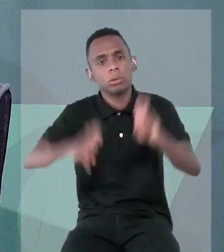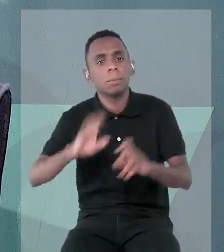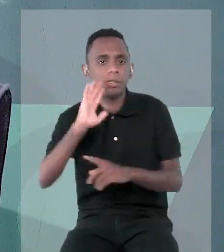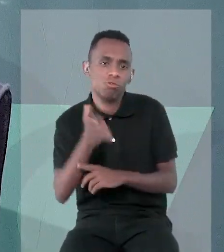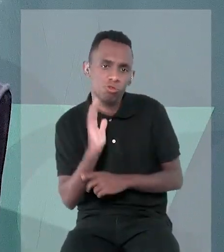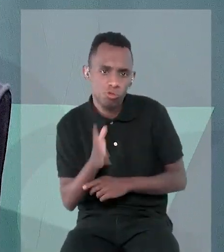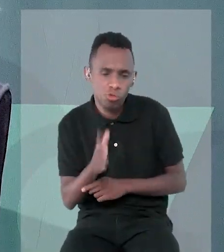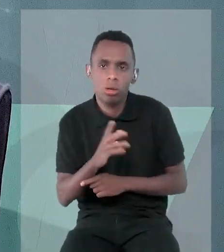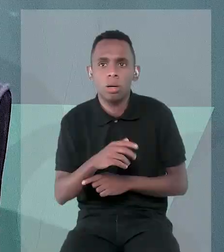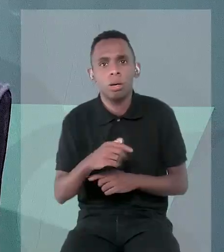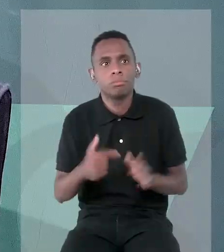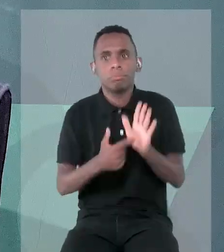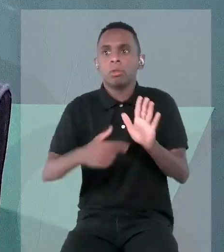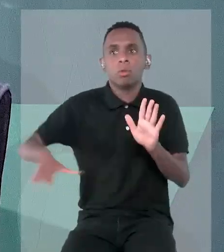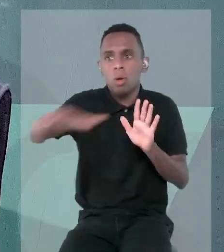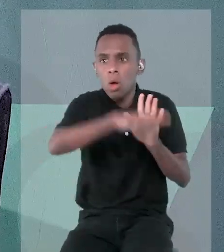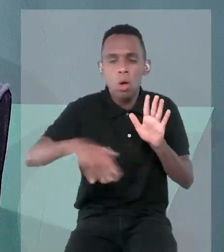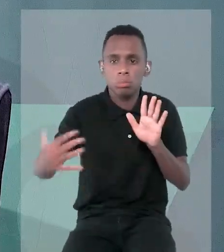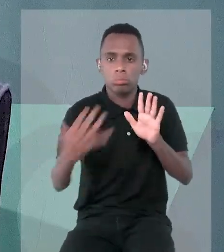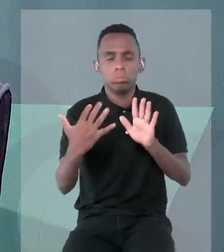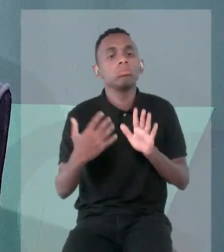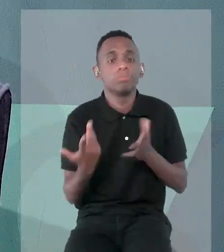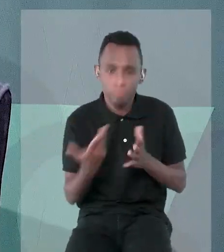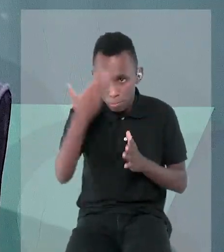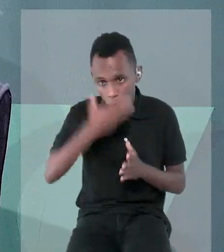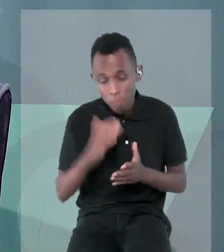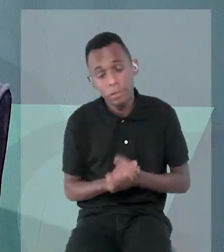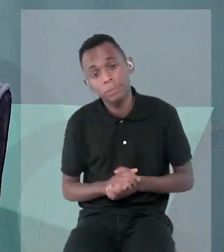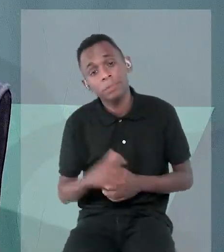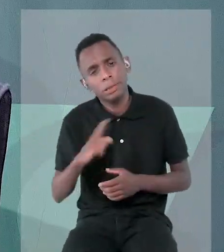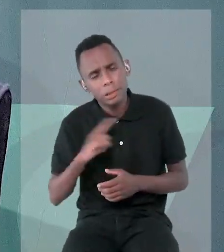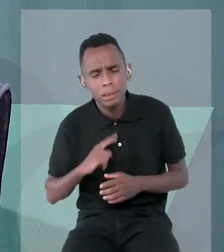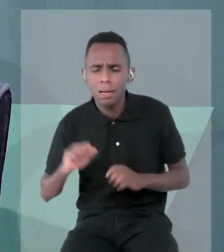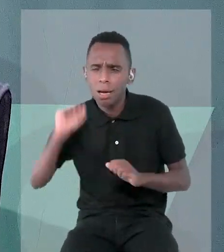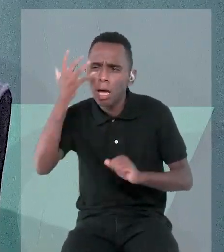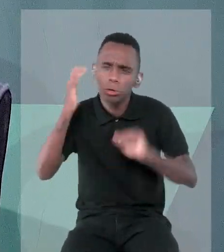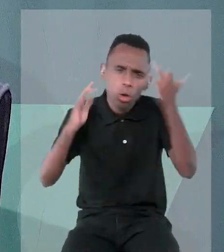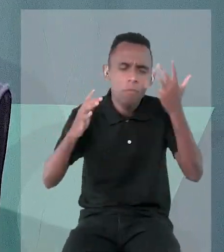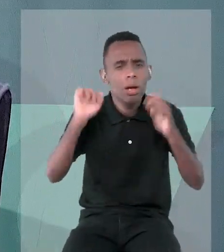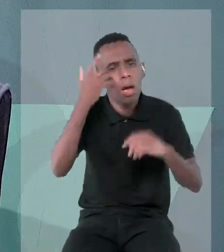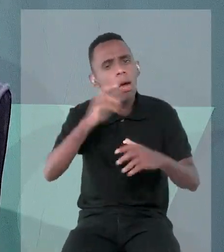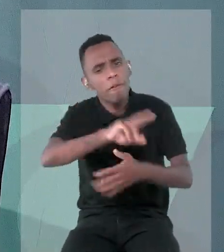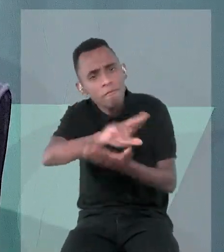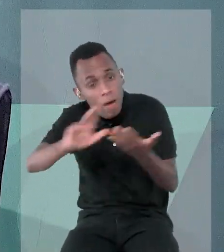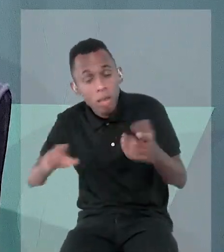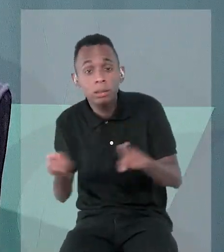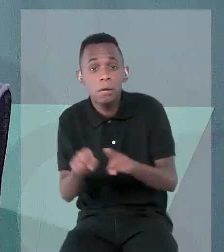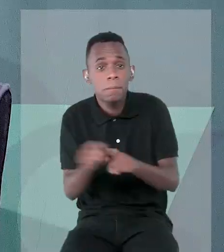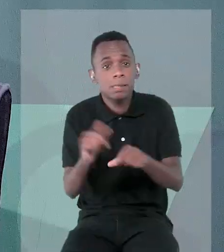colocadas ao resto do mundo para a nossa agricultura. Então, nós temos aqui várias soluções e várias